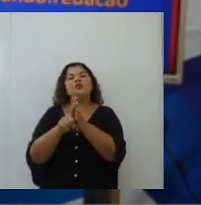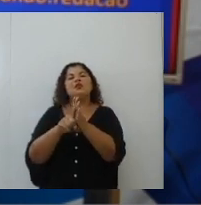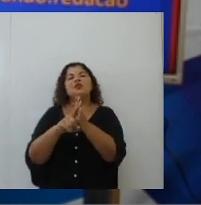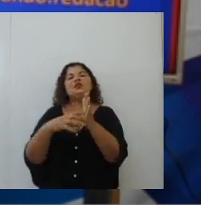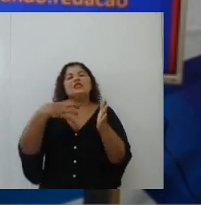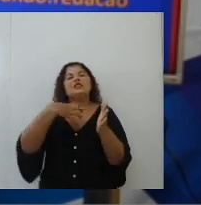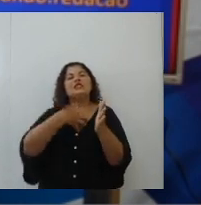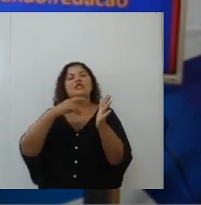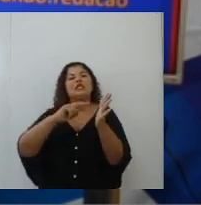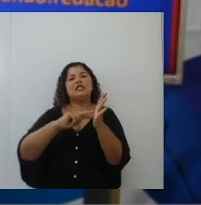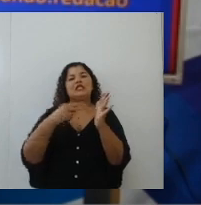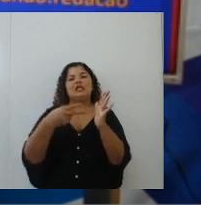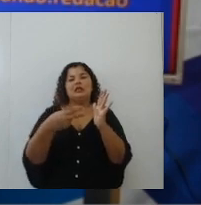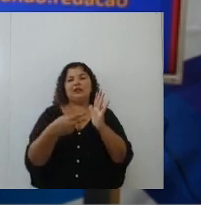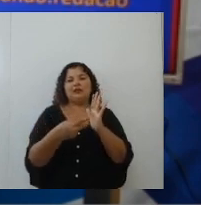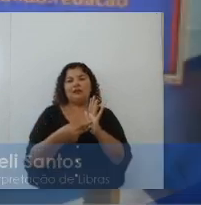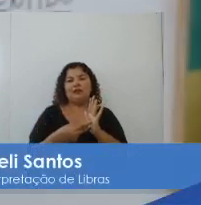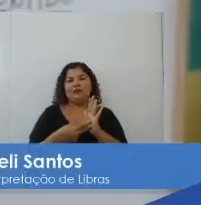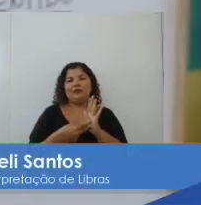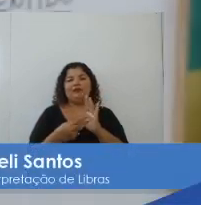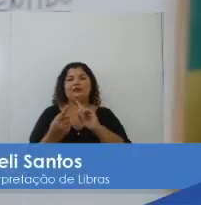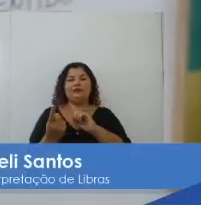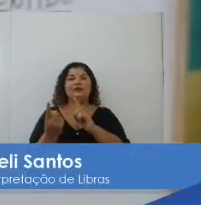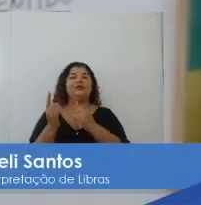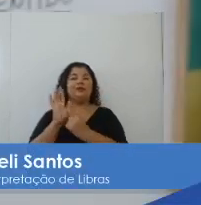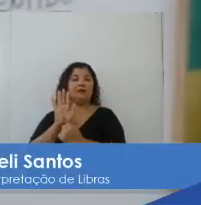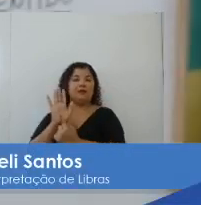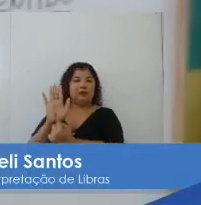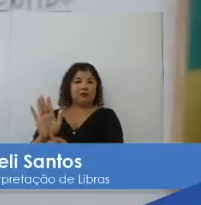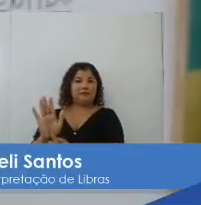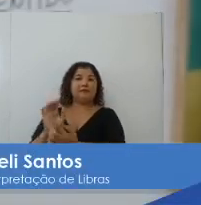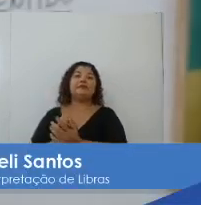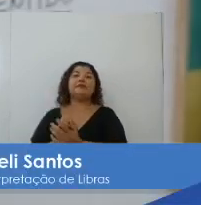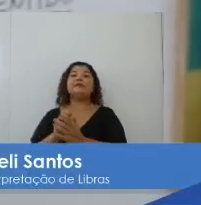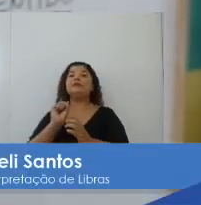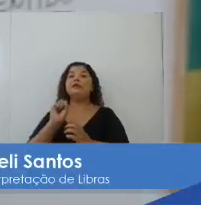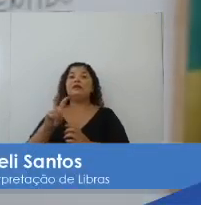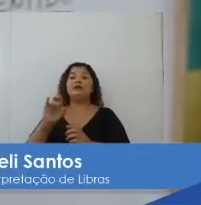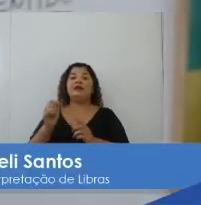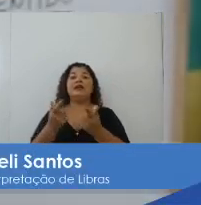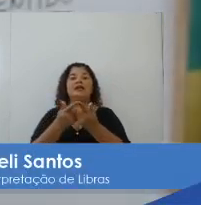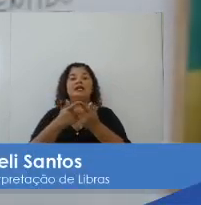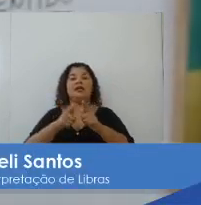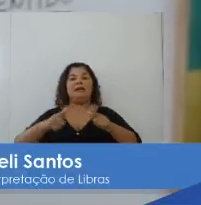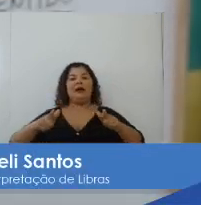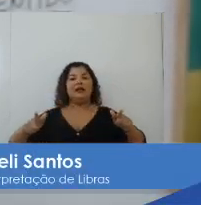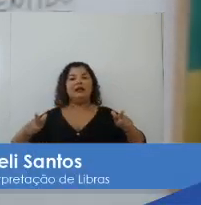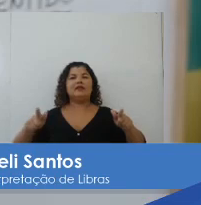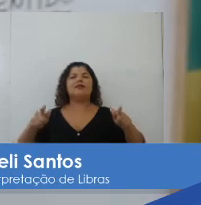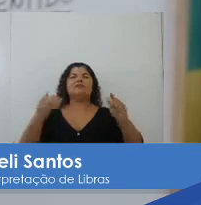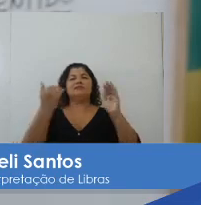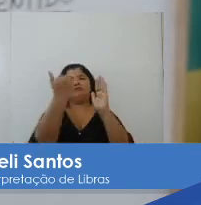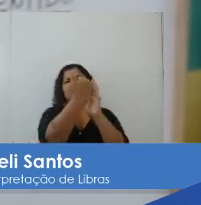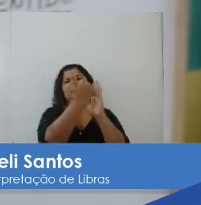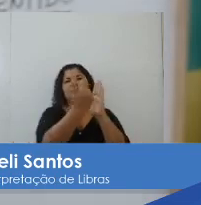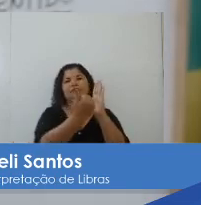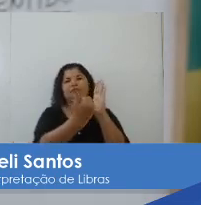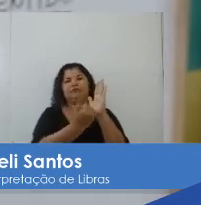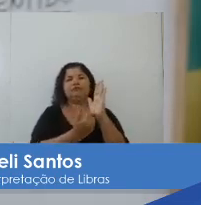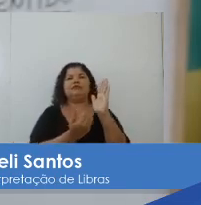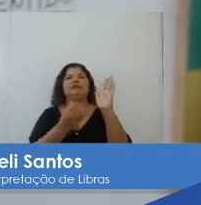Se a gente vai, deixa eu passar para cá, passei. Olha só. Se a gente vai para a gramática, tem lá, né? Várias partes, né? A gramática tem várias partes.